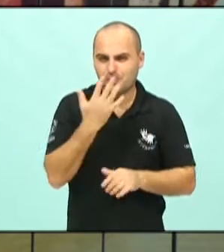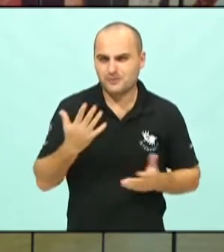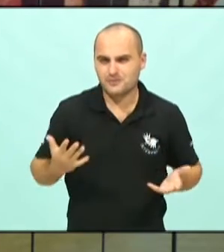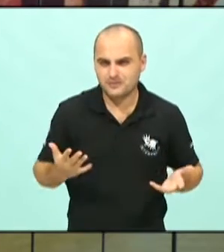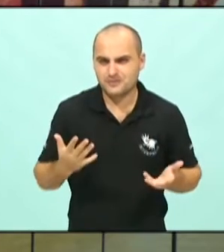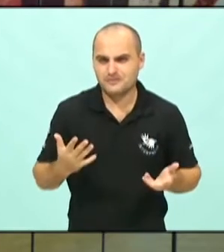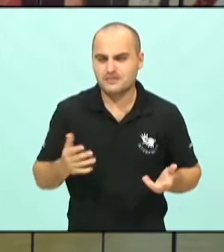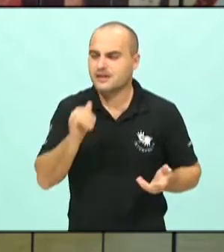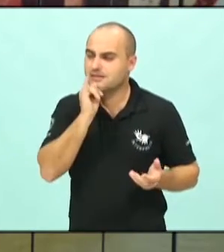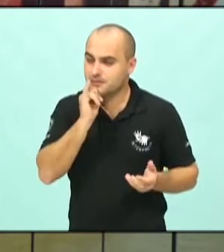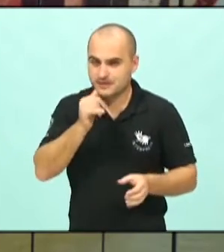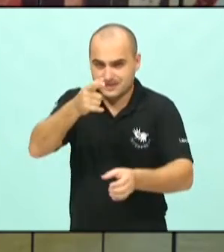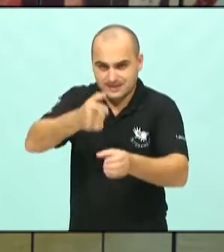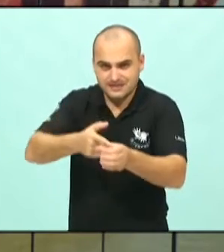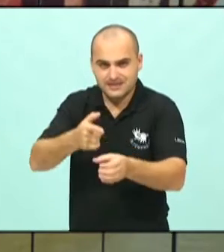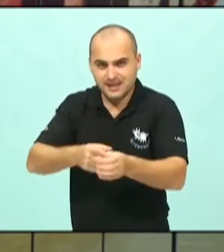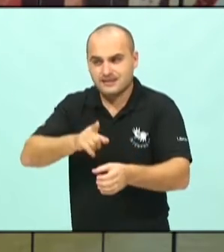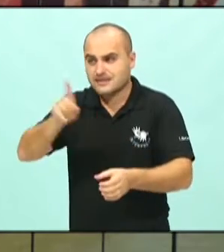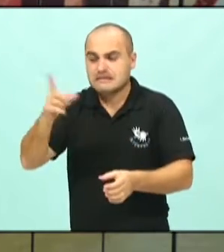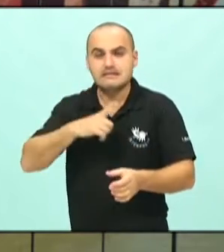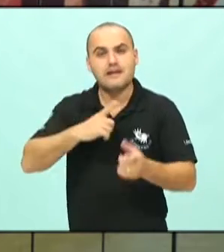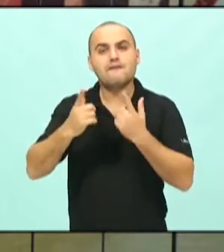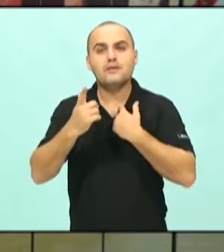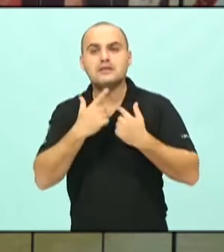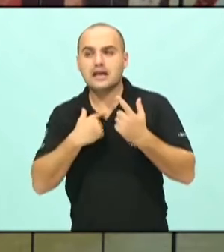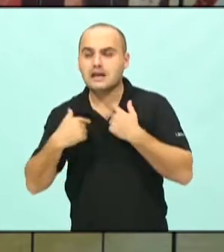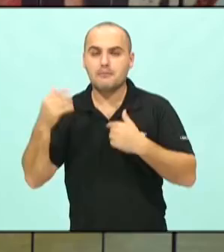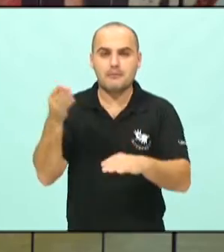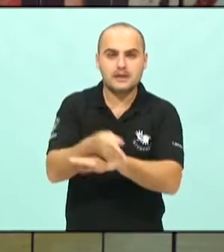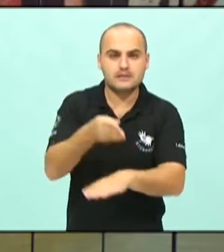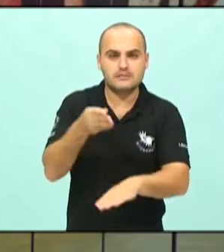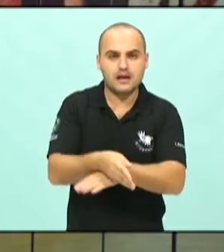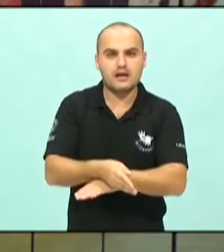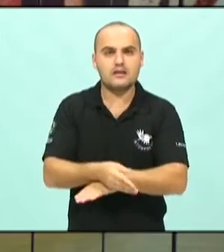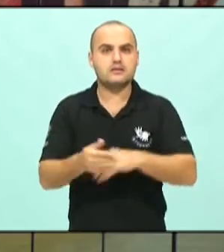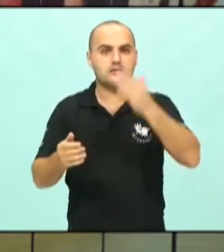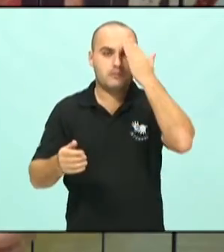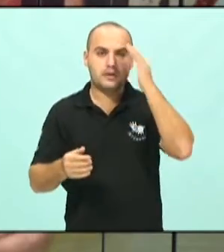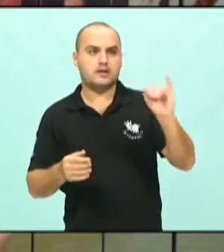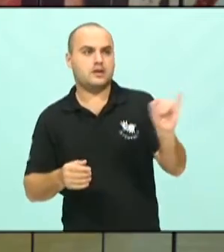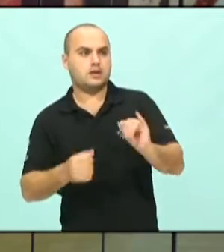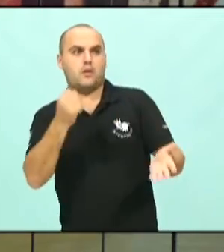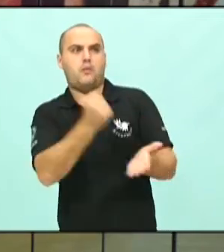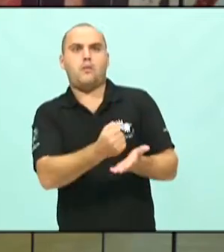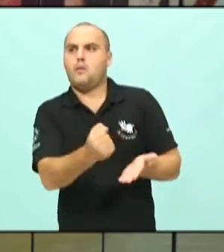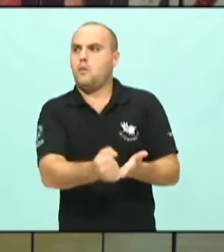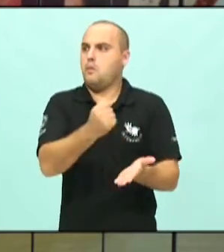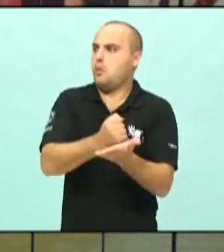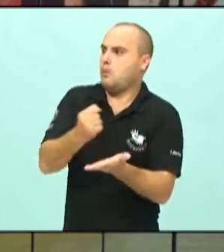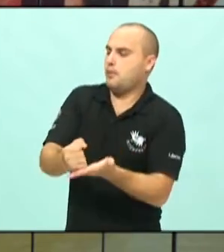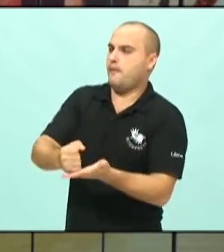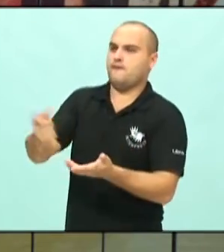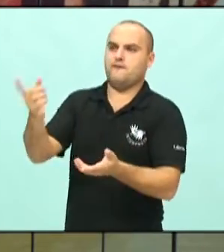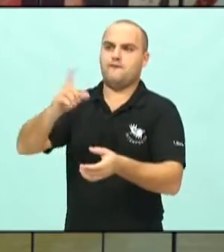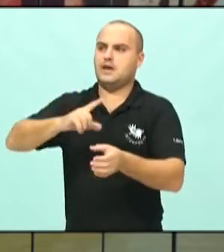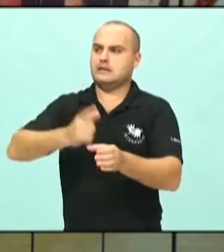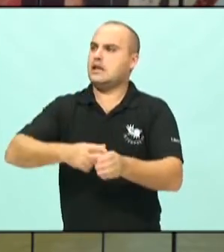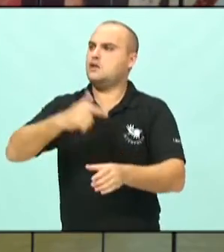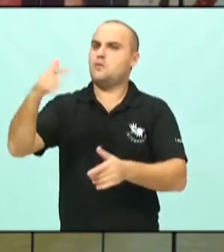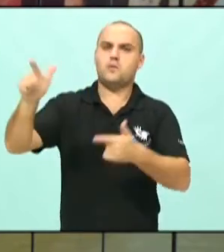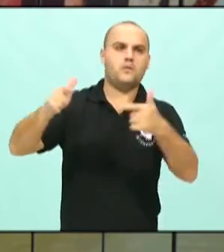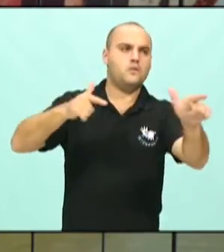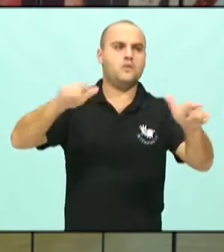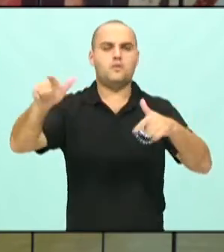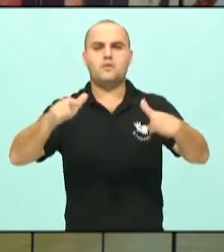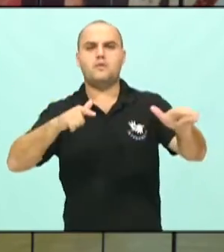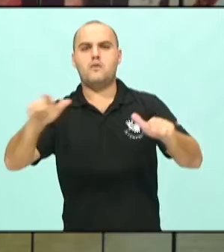que aquela cidade menor tinha vontade de participar sabendo que Itajaí contratava a grande maioria de atletas de fora? Tipo assim, eu vou competir para ficar em